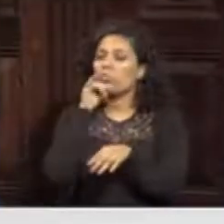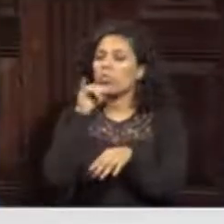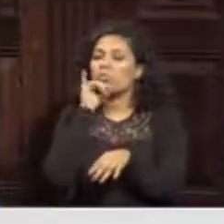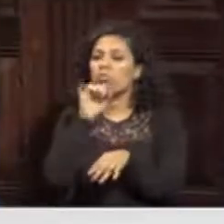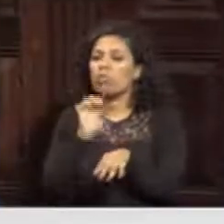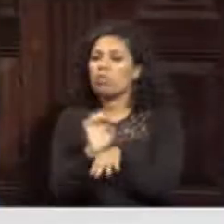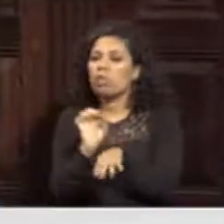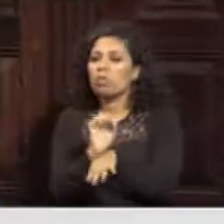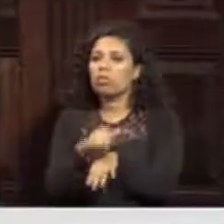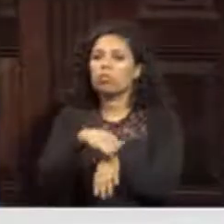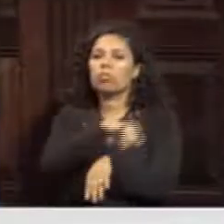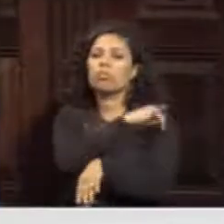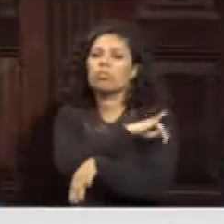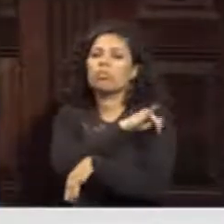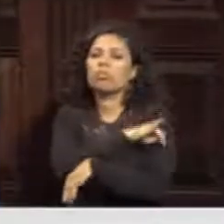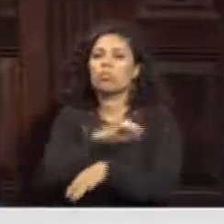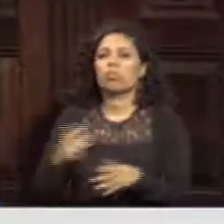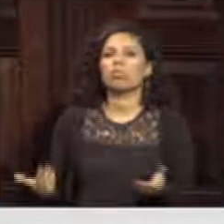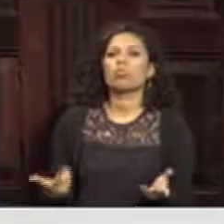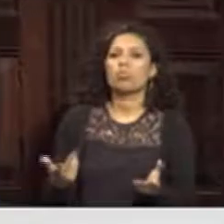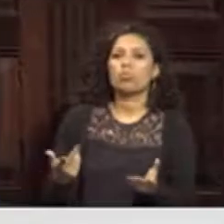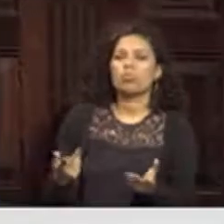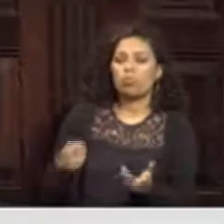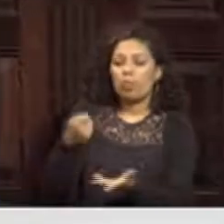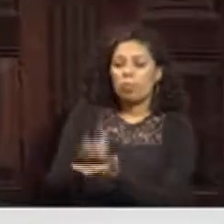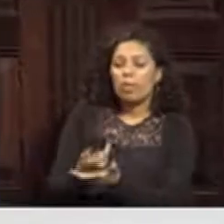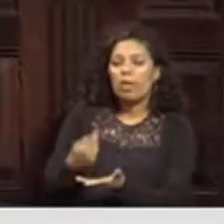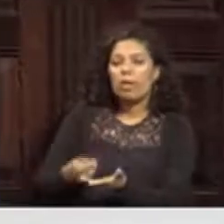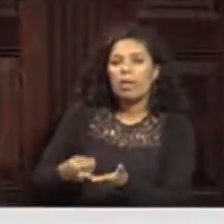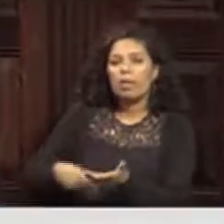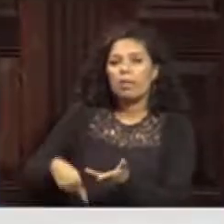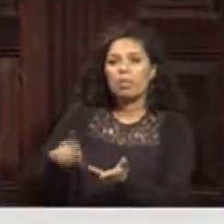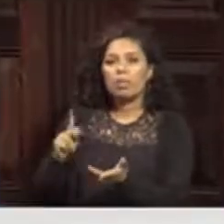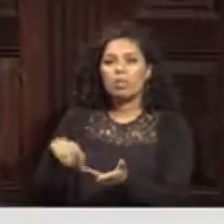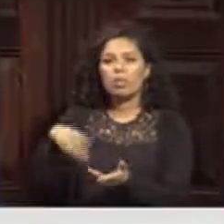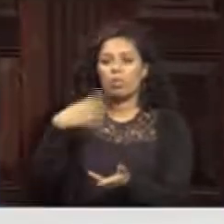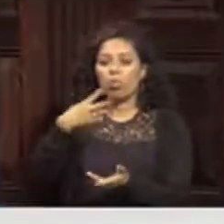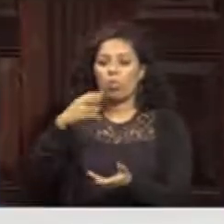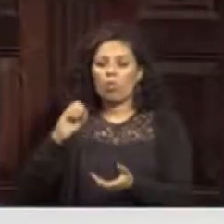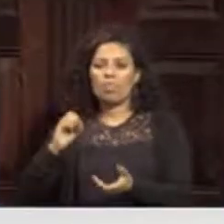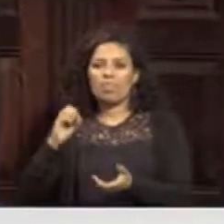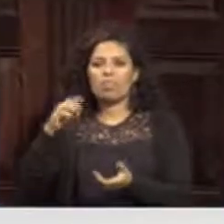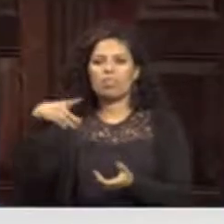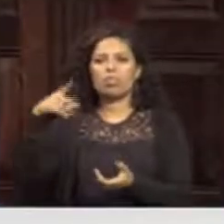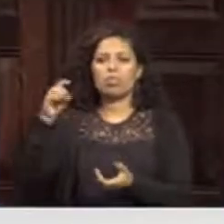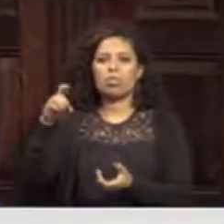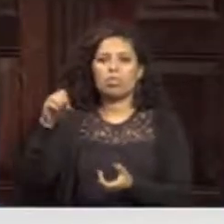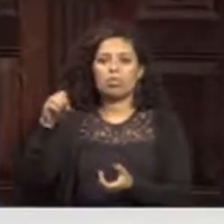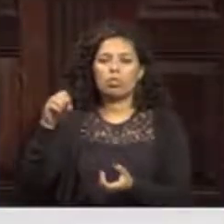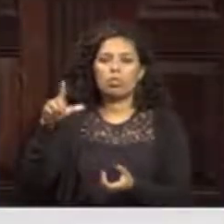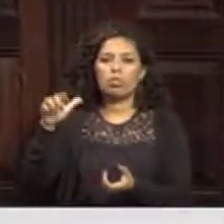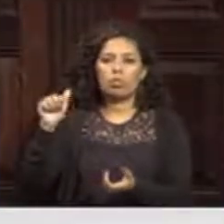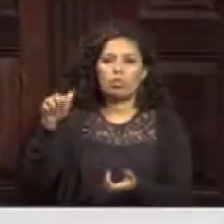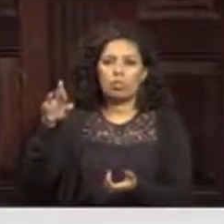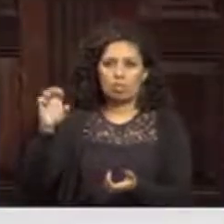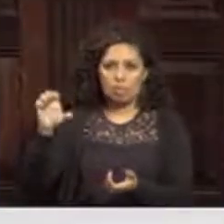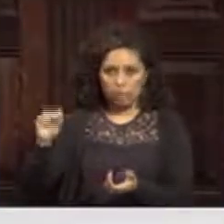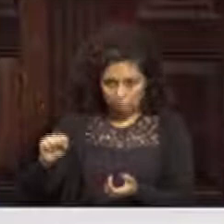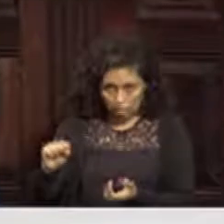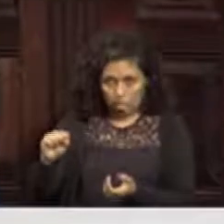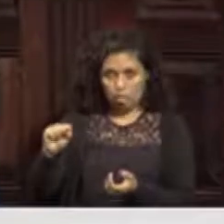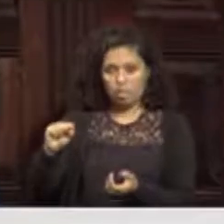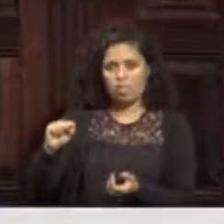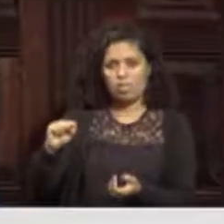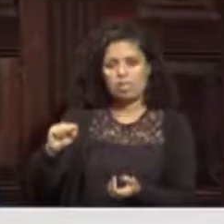barril de petróleo caiu para $40, que foi a partir do ano 2015, e o produto interno